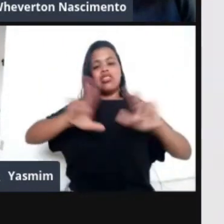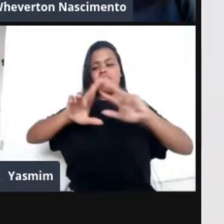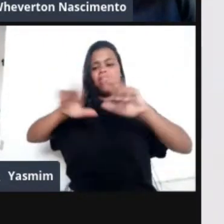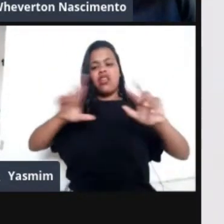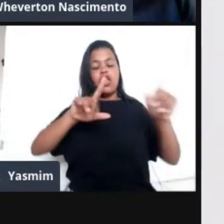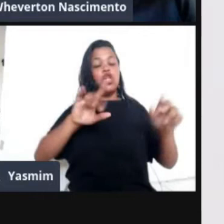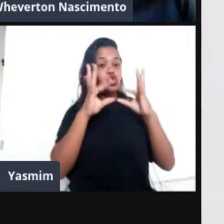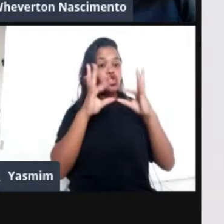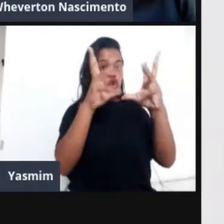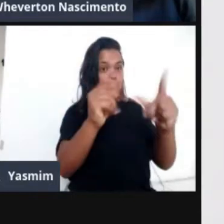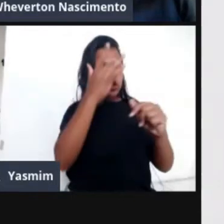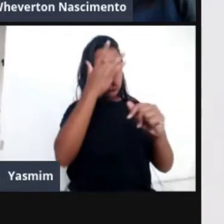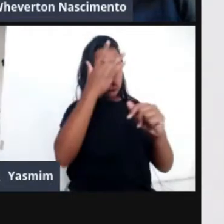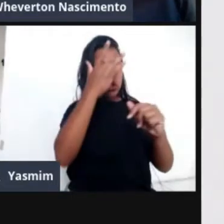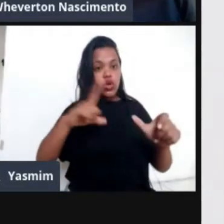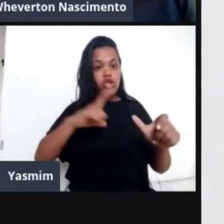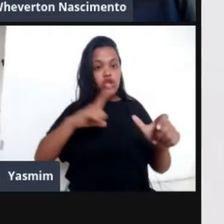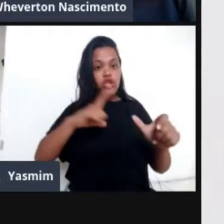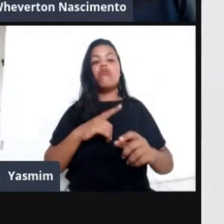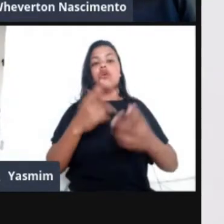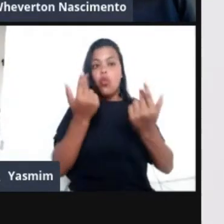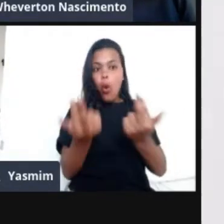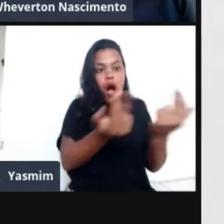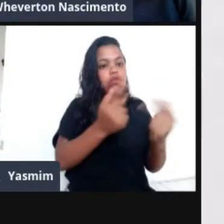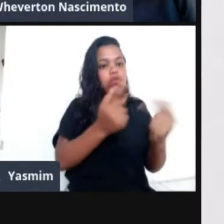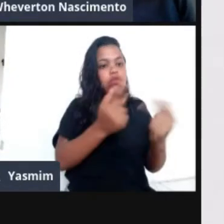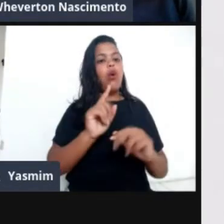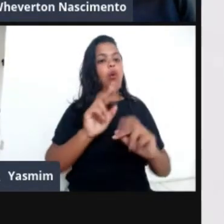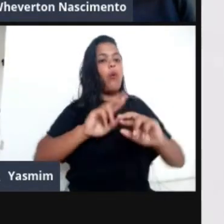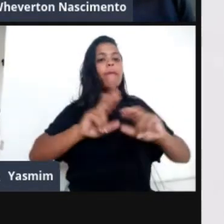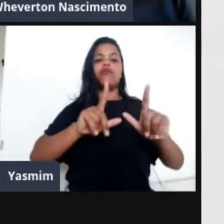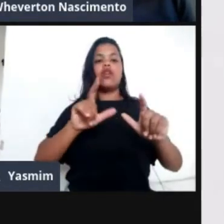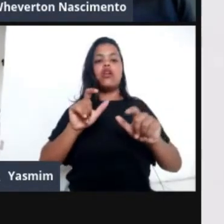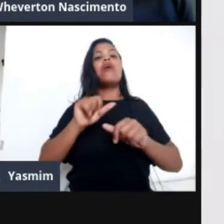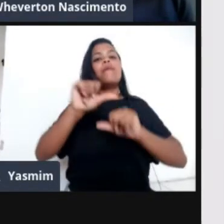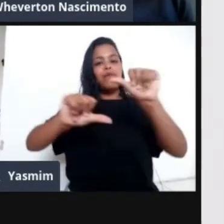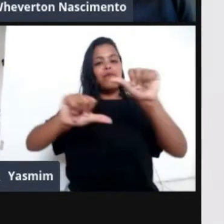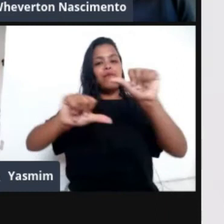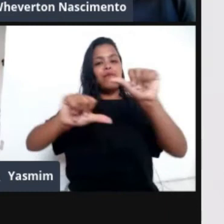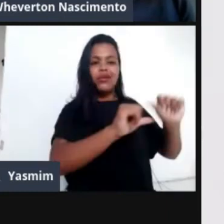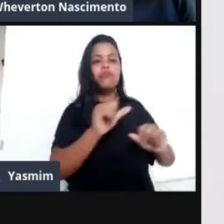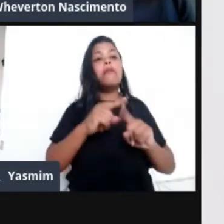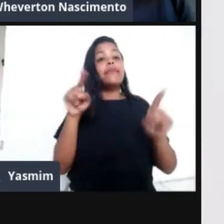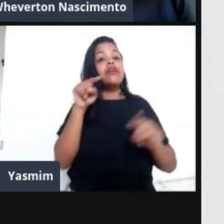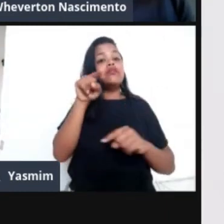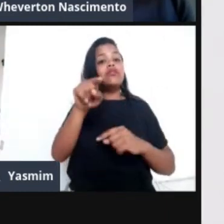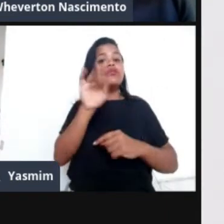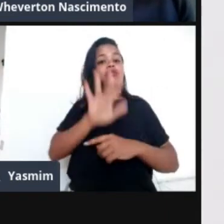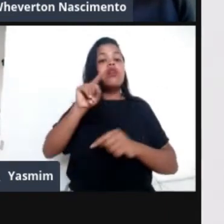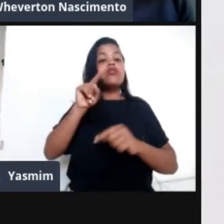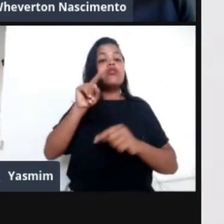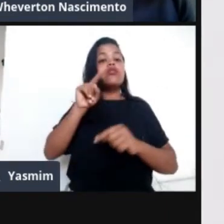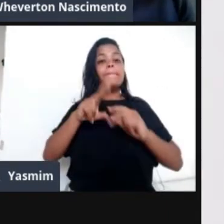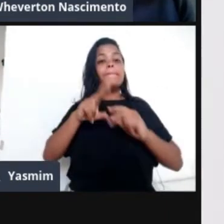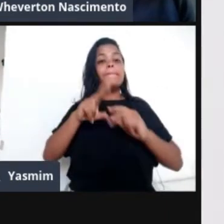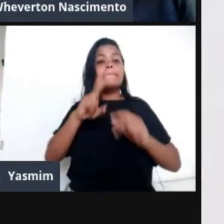tempestade de citocina, por exemplo. E aí, esse mecanismo aqui, ele se parece um pouco com a outra condição clínica que a gente